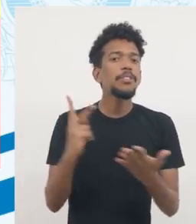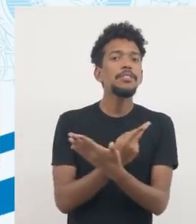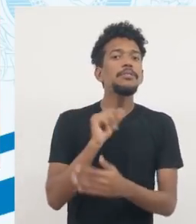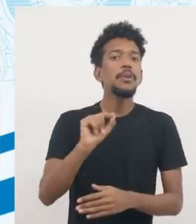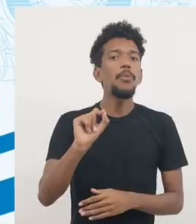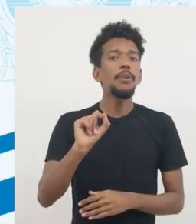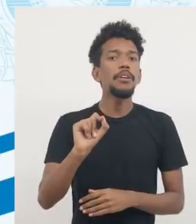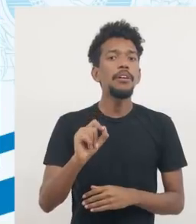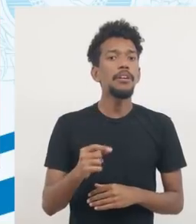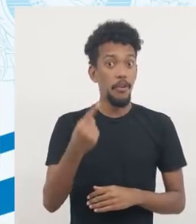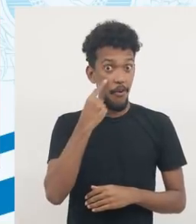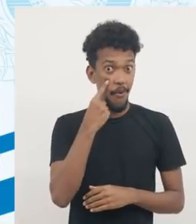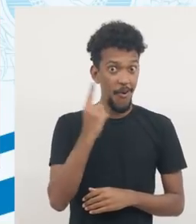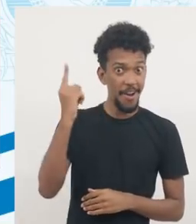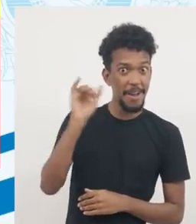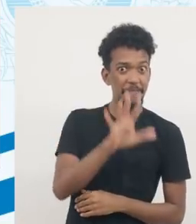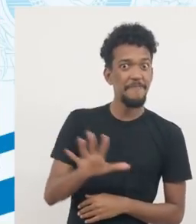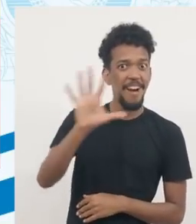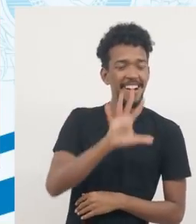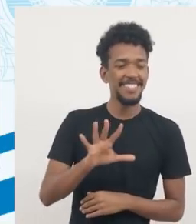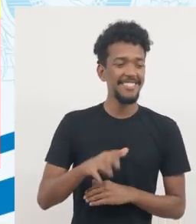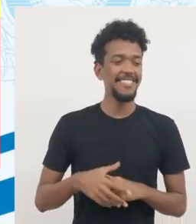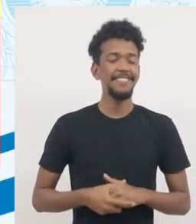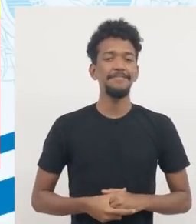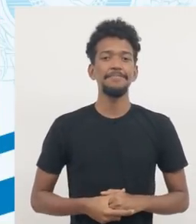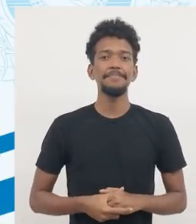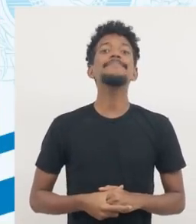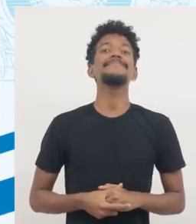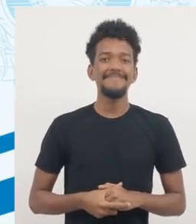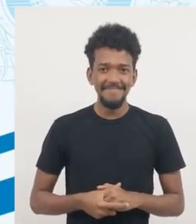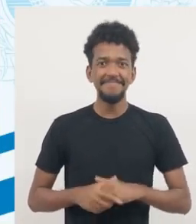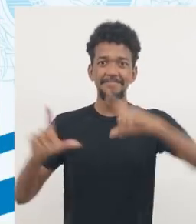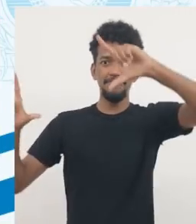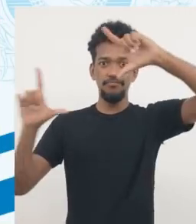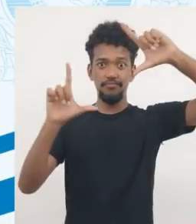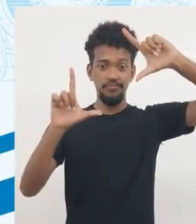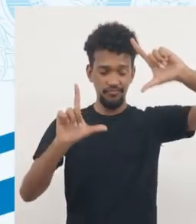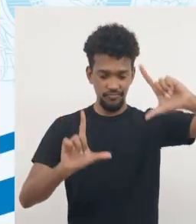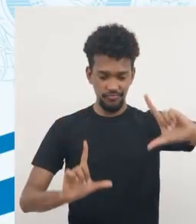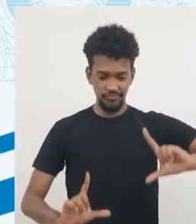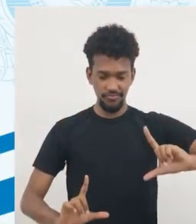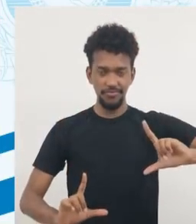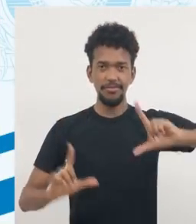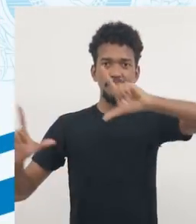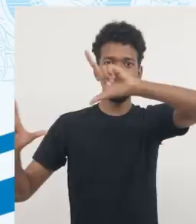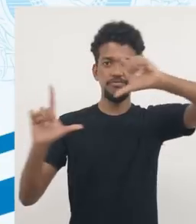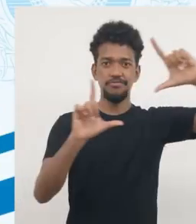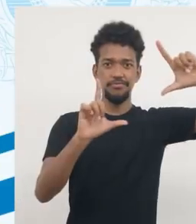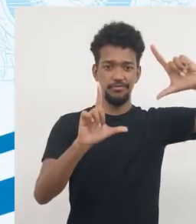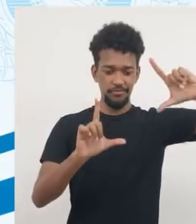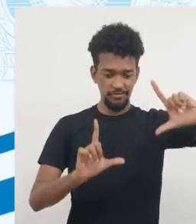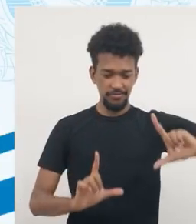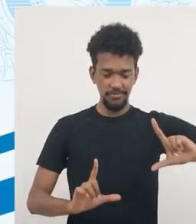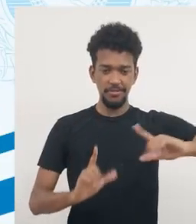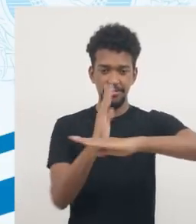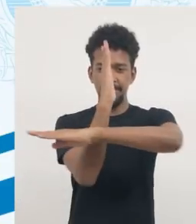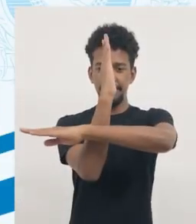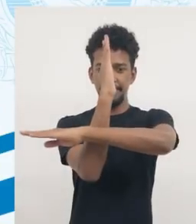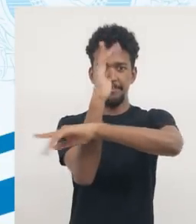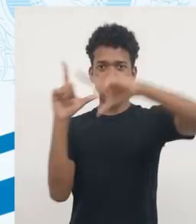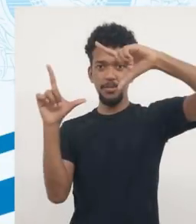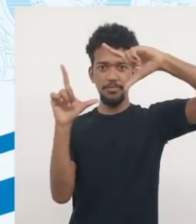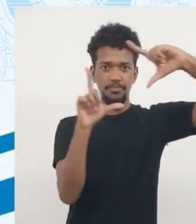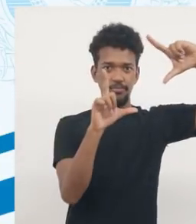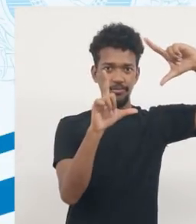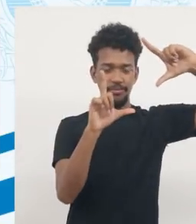que vai acontecer na tela do seu computador smartphone. Isso. Veja que ele se